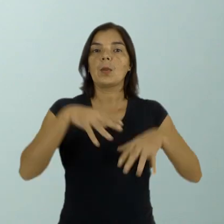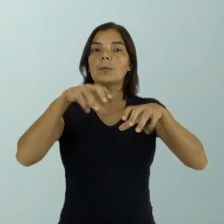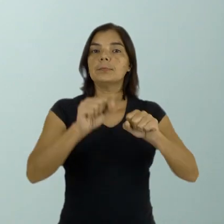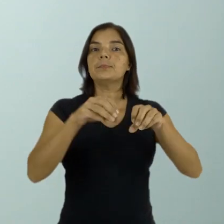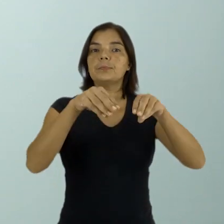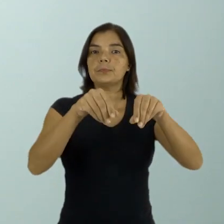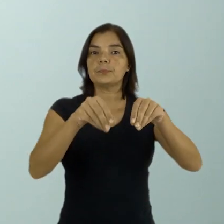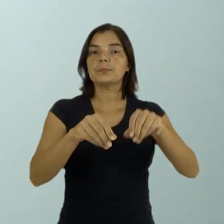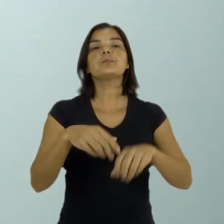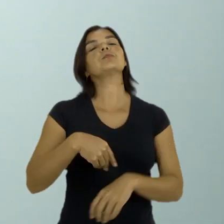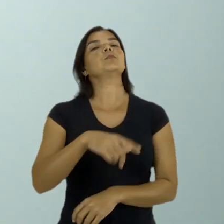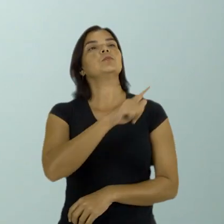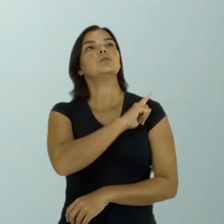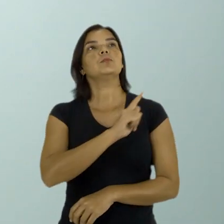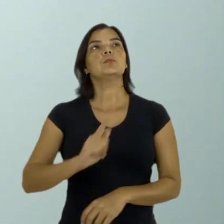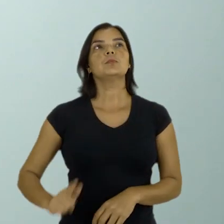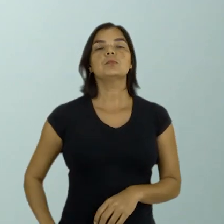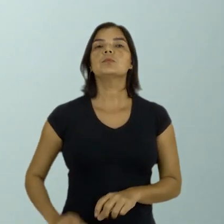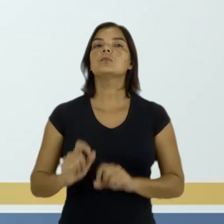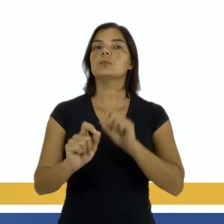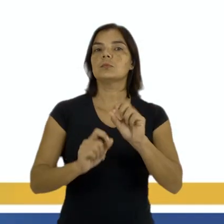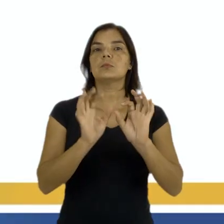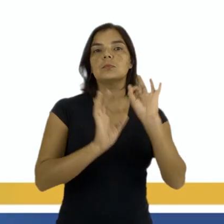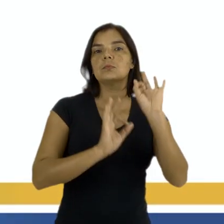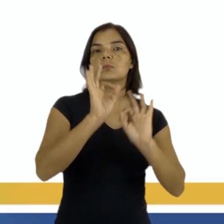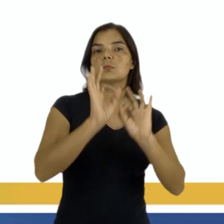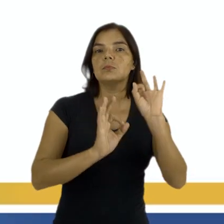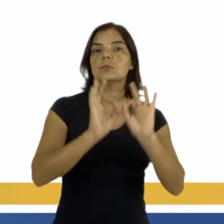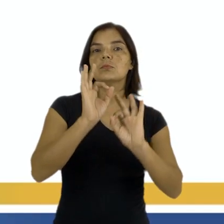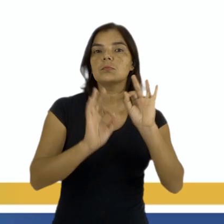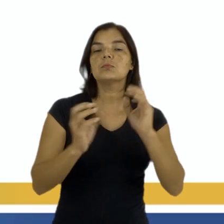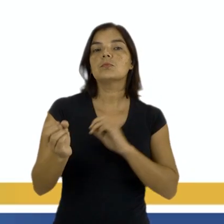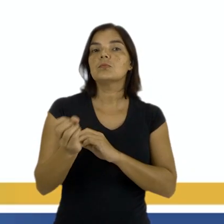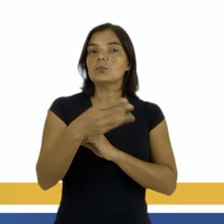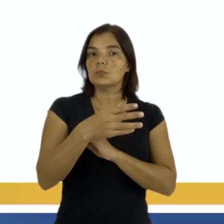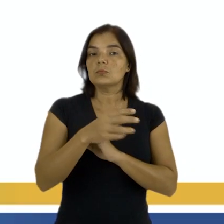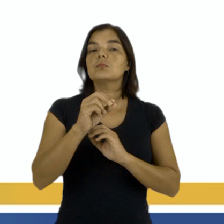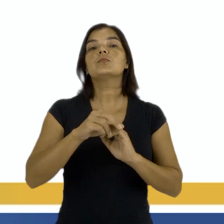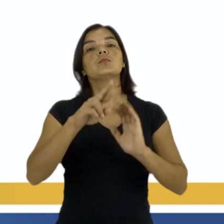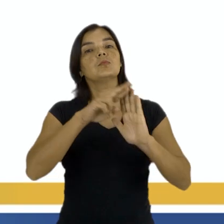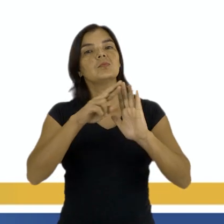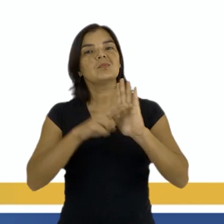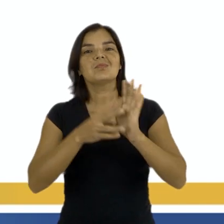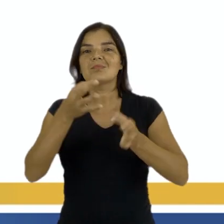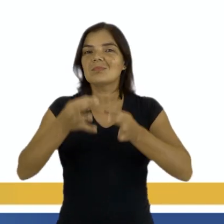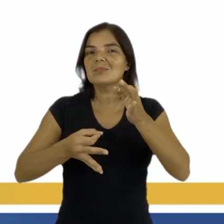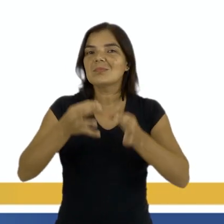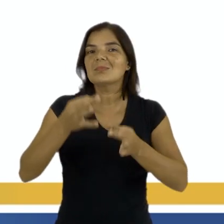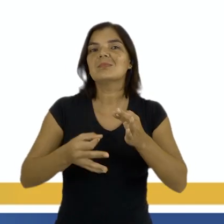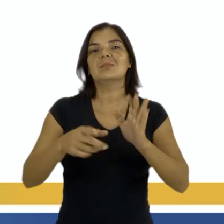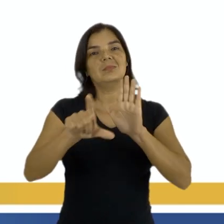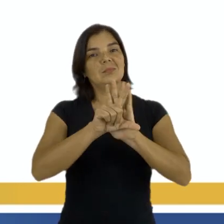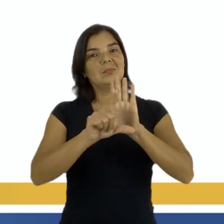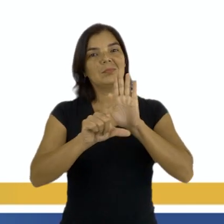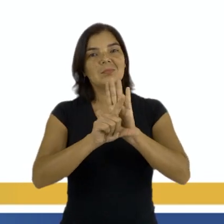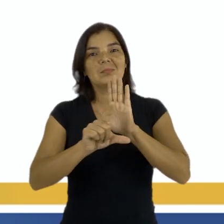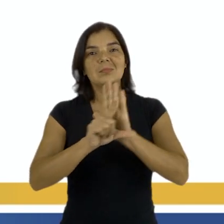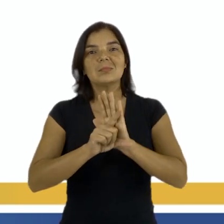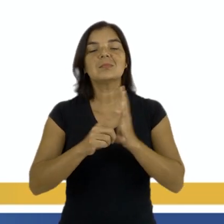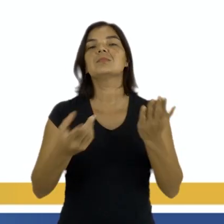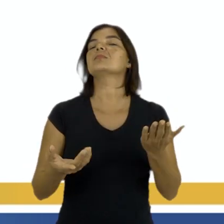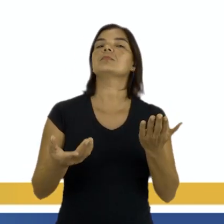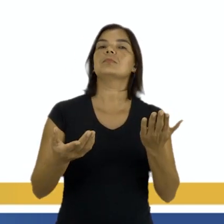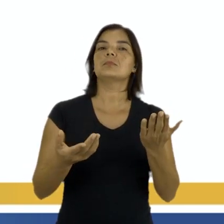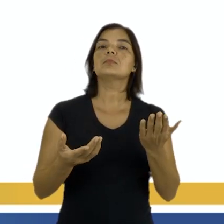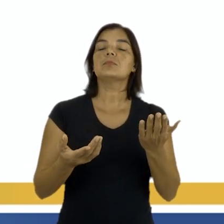território é onde o governo exerce a sua organização e as suas normas jurídicas, ou seja, as leis, né,